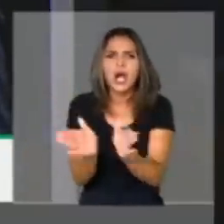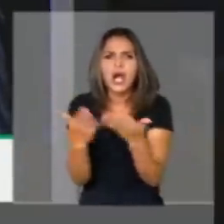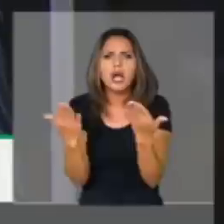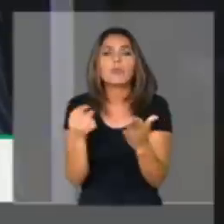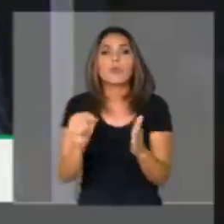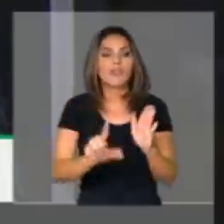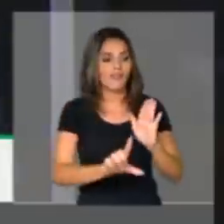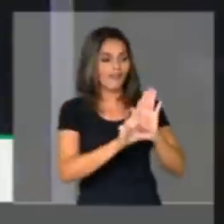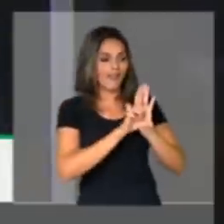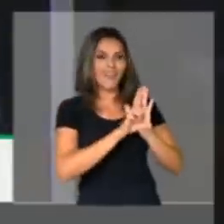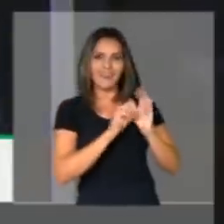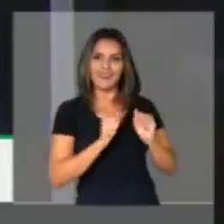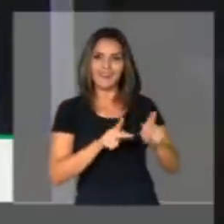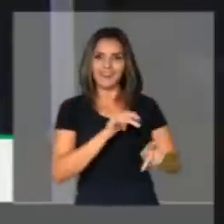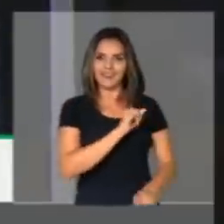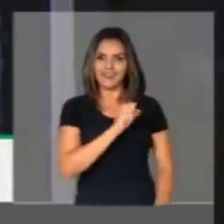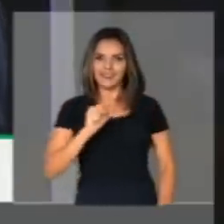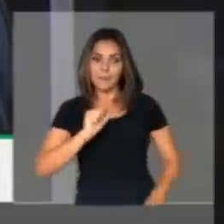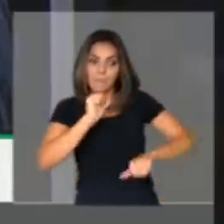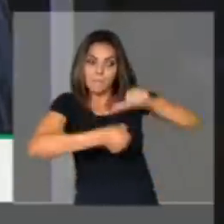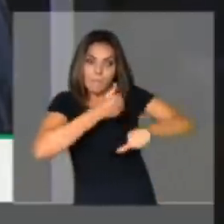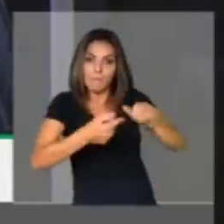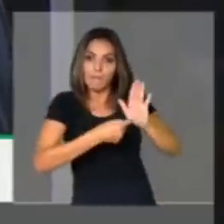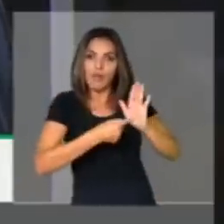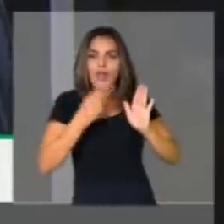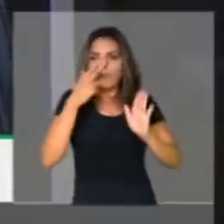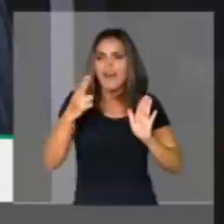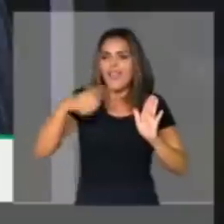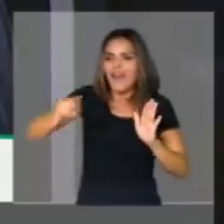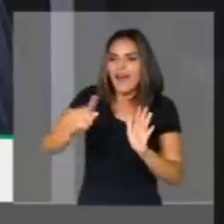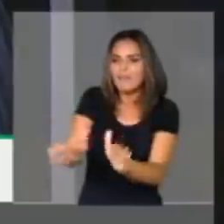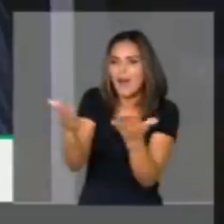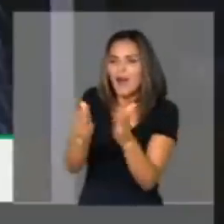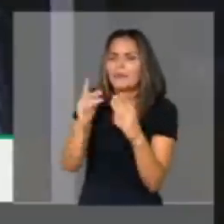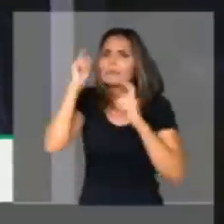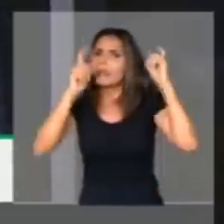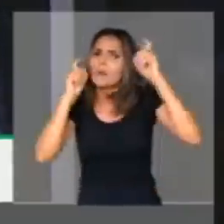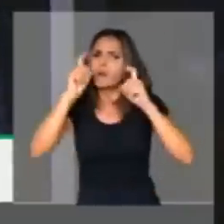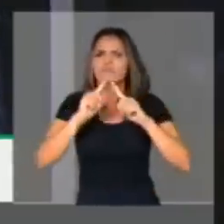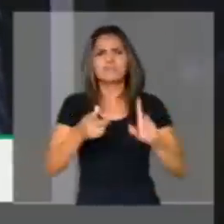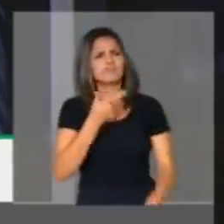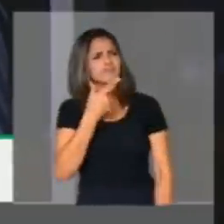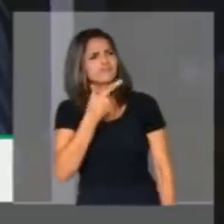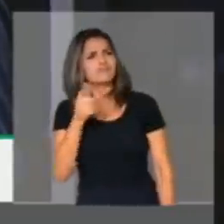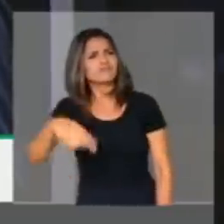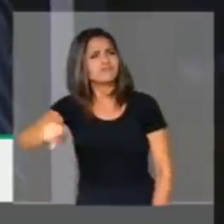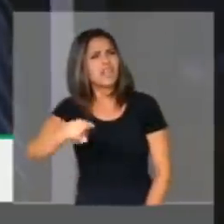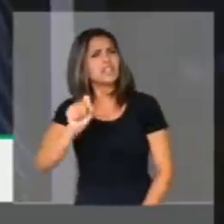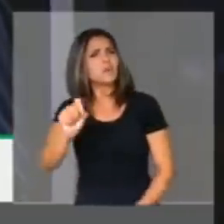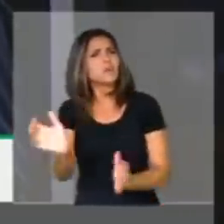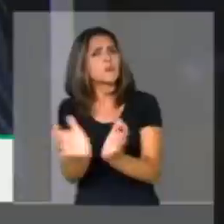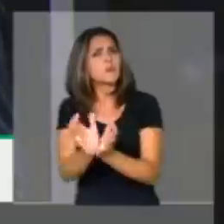com a reforma previdenciária que supostamente estaria preocupando os mais pobres, né? É engraçado que nenhuma dessas